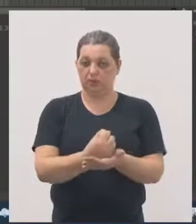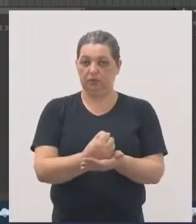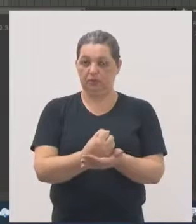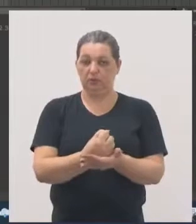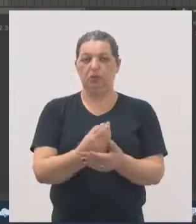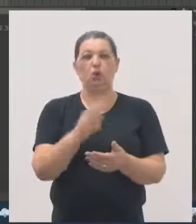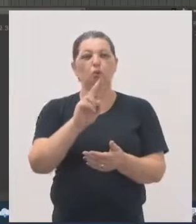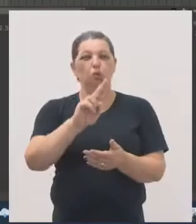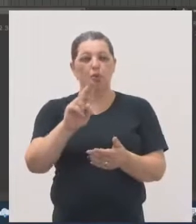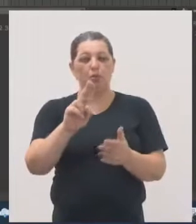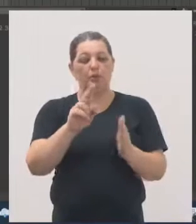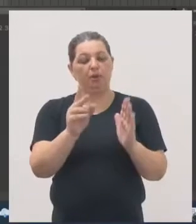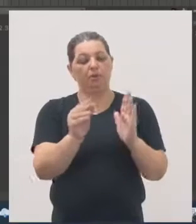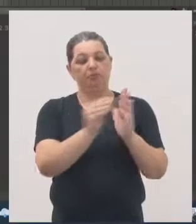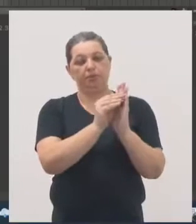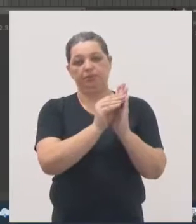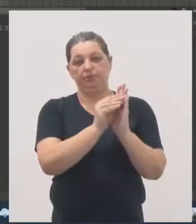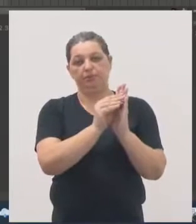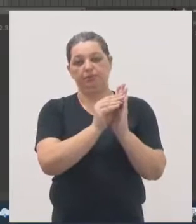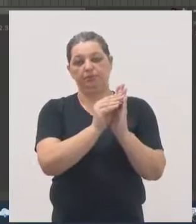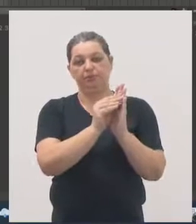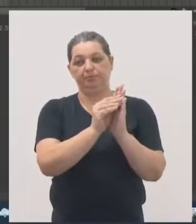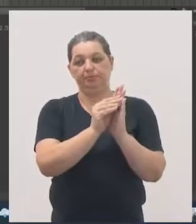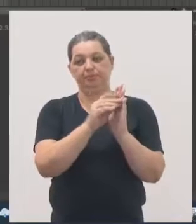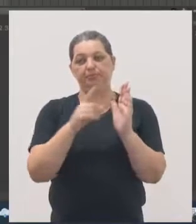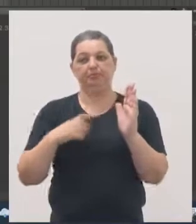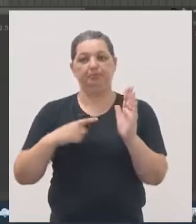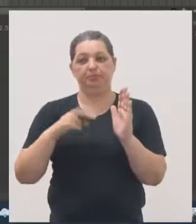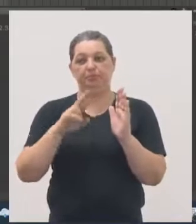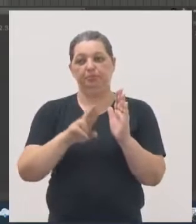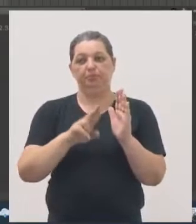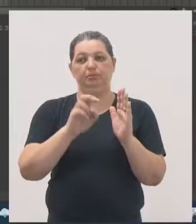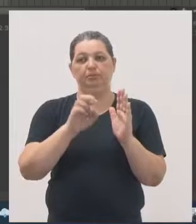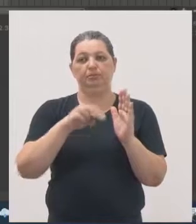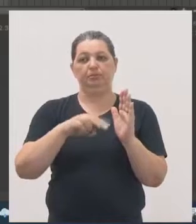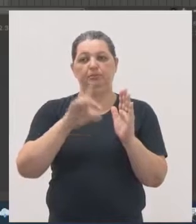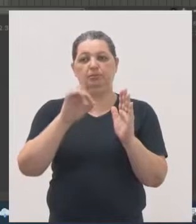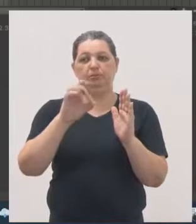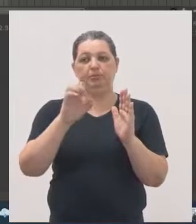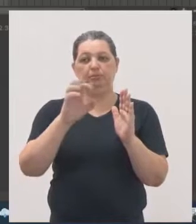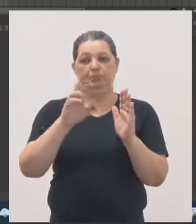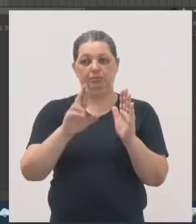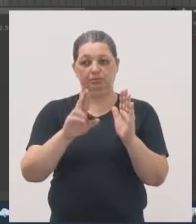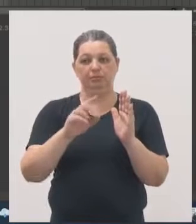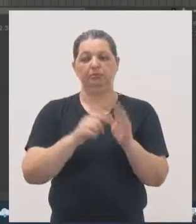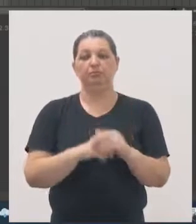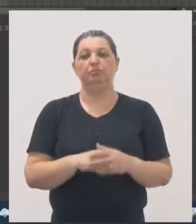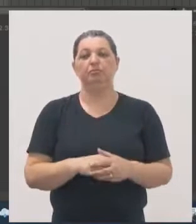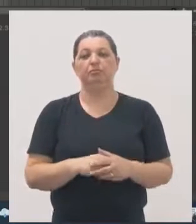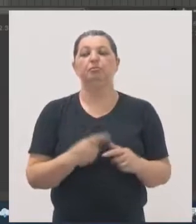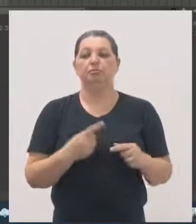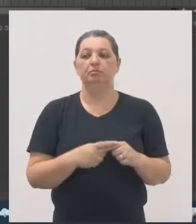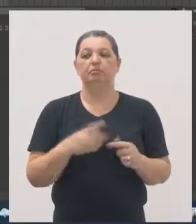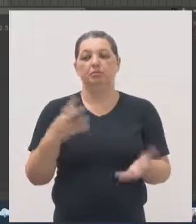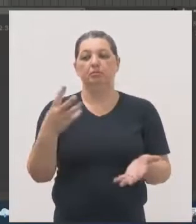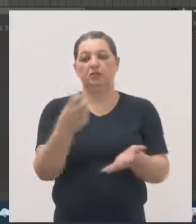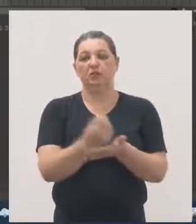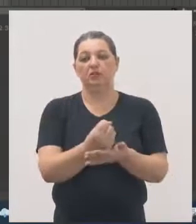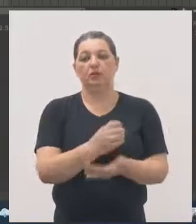nome do arquivo, você vai vir aqui, Render, e ele vai fazer o